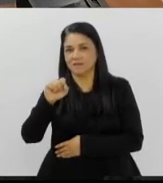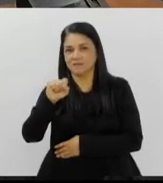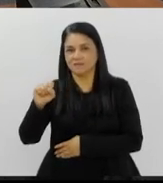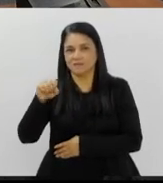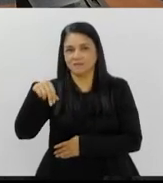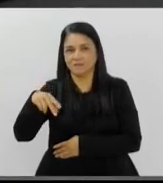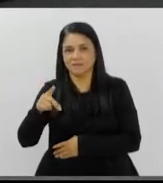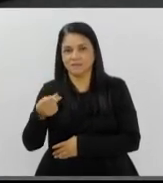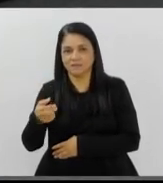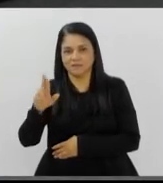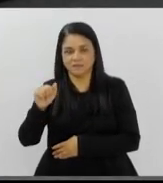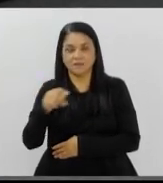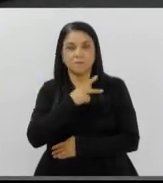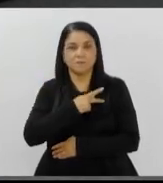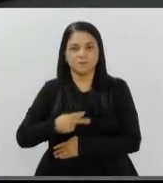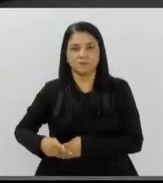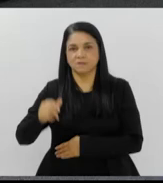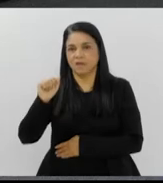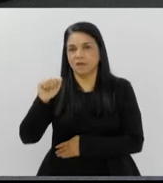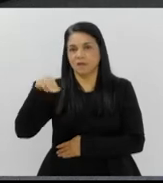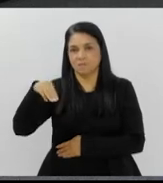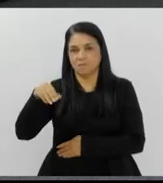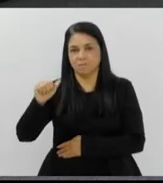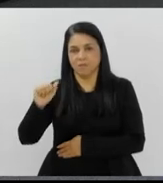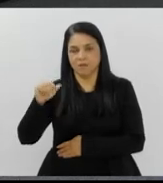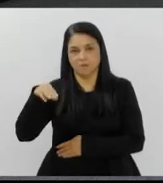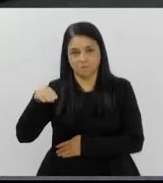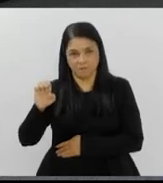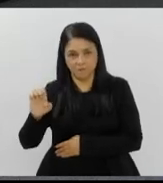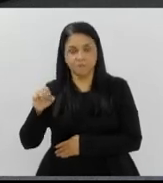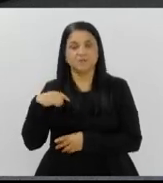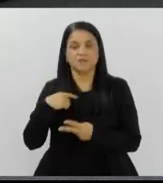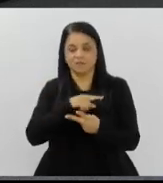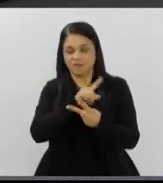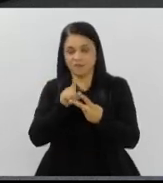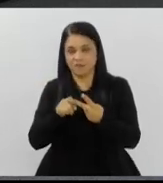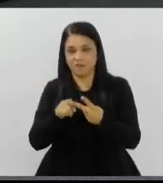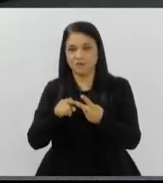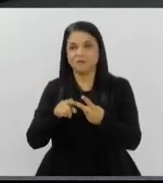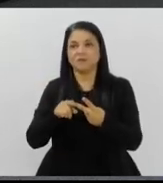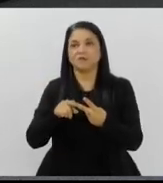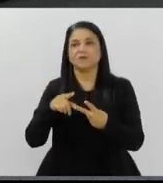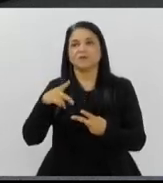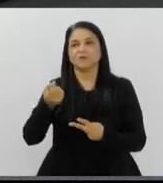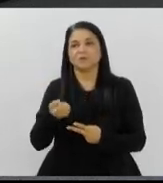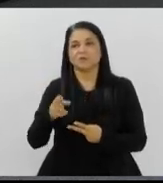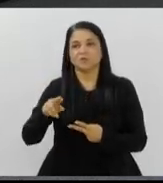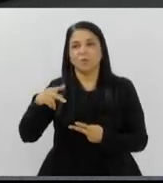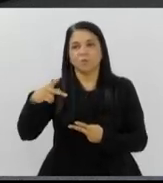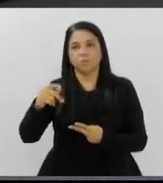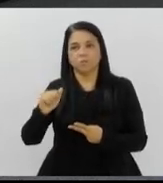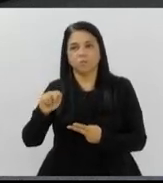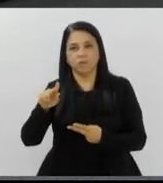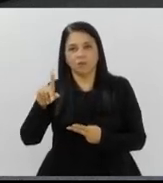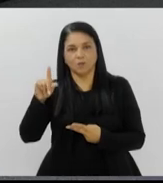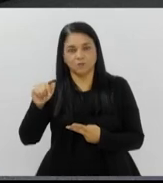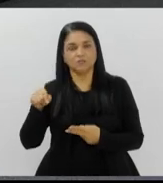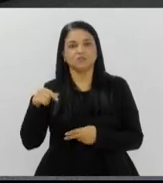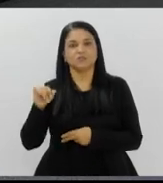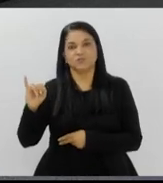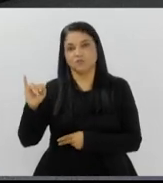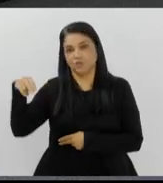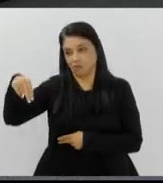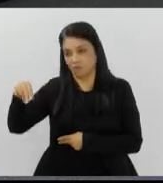presidente da ABAMI, também está aqui conosco. Dr. Pádua, vice-presidente da OAB Nova Iguaçu,